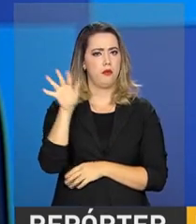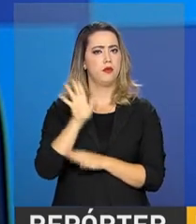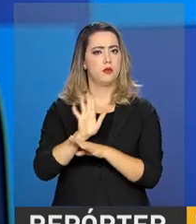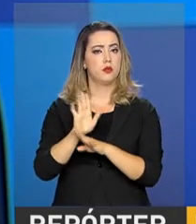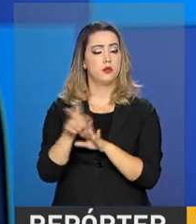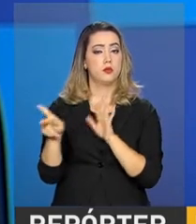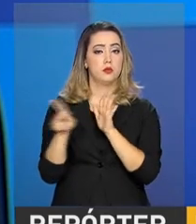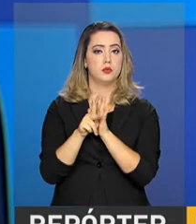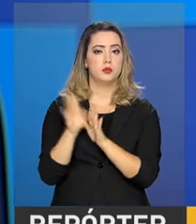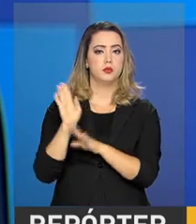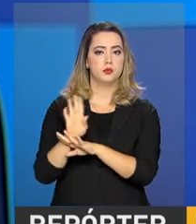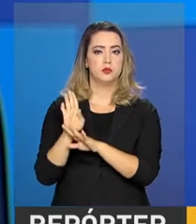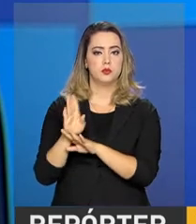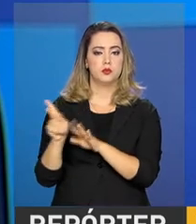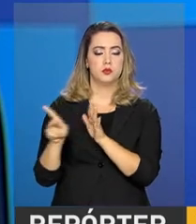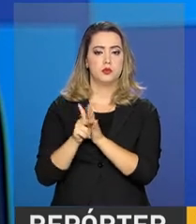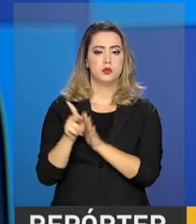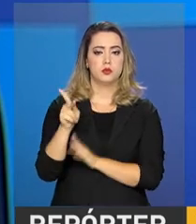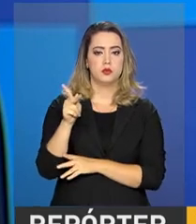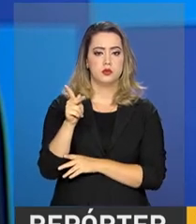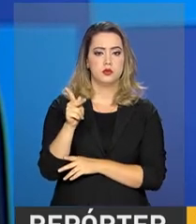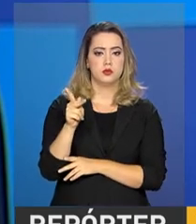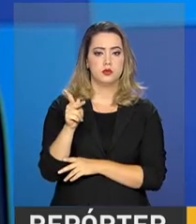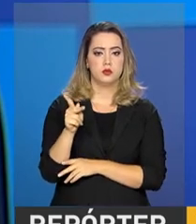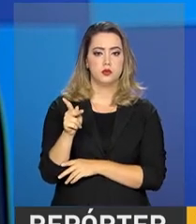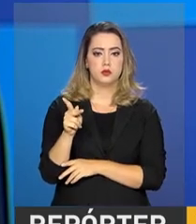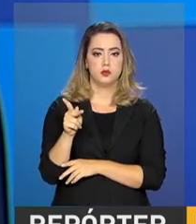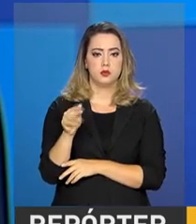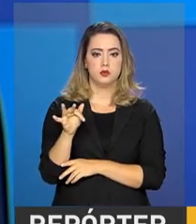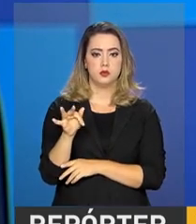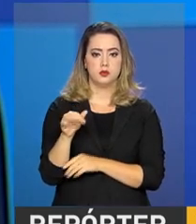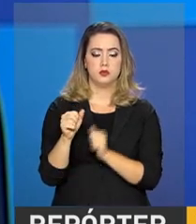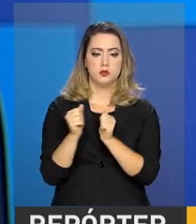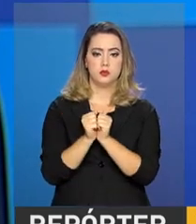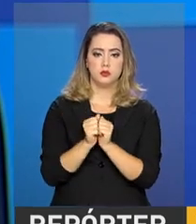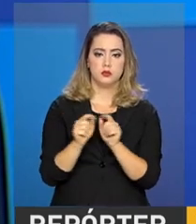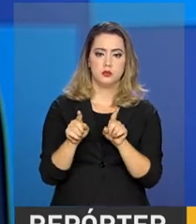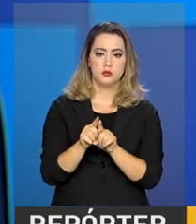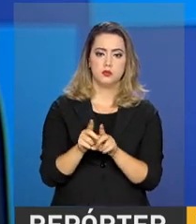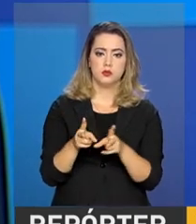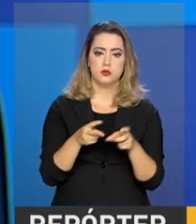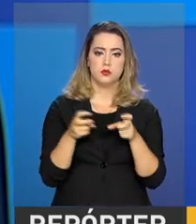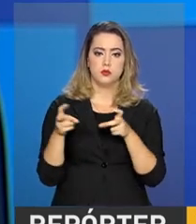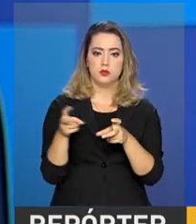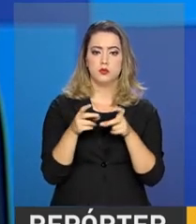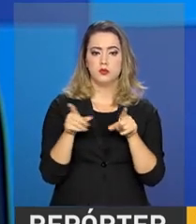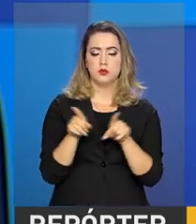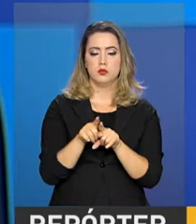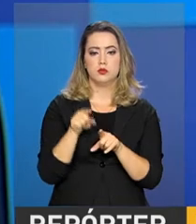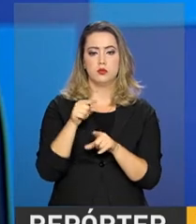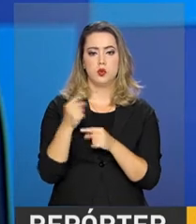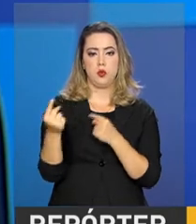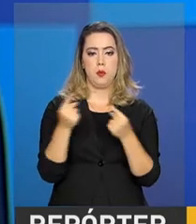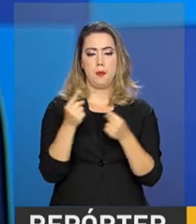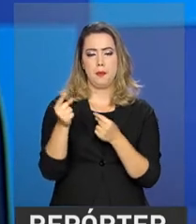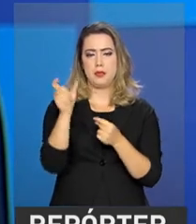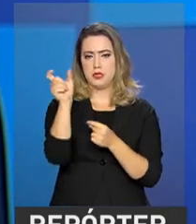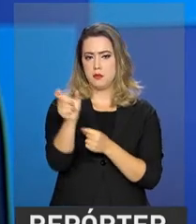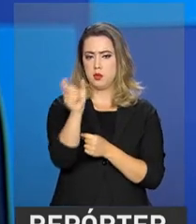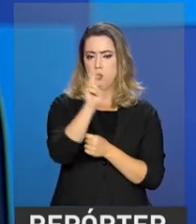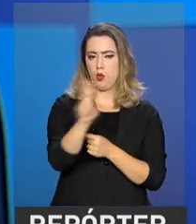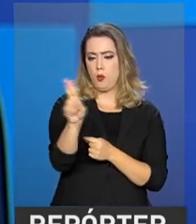colaboração direta da polícia federal é comum a identificação individual de cada